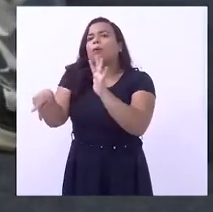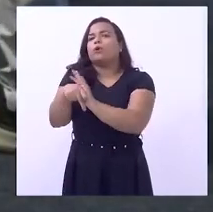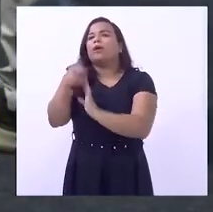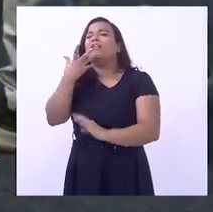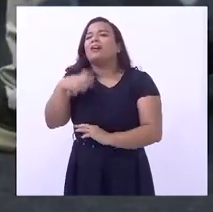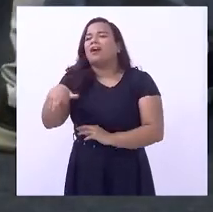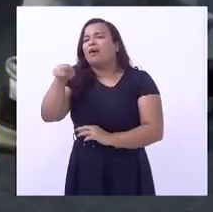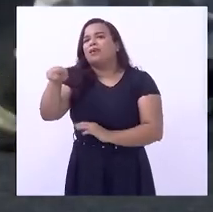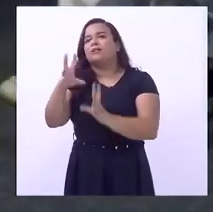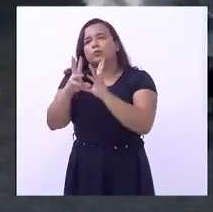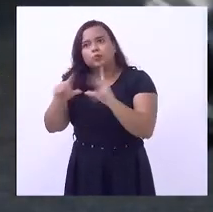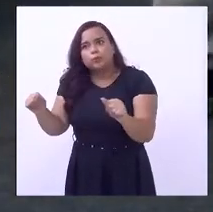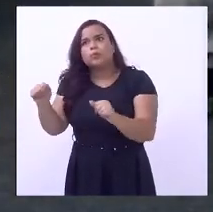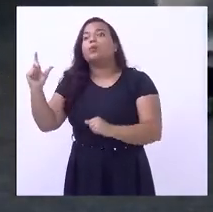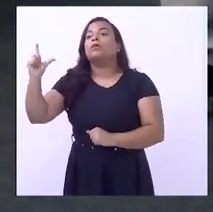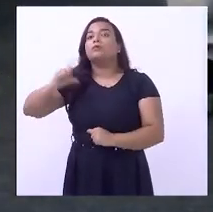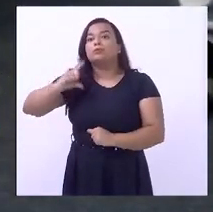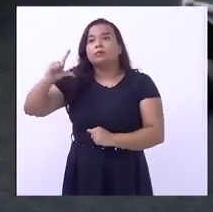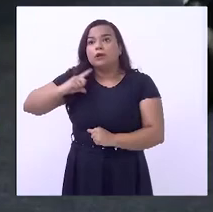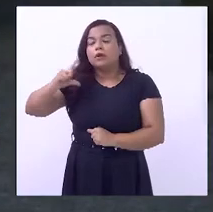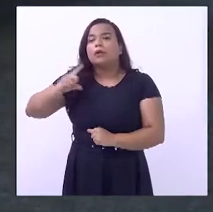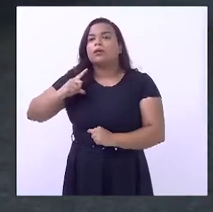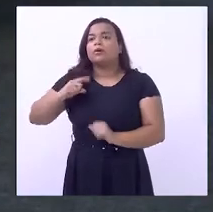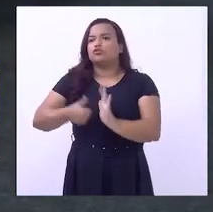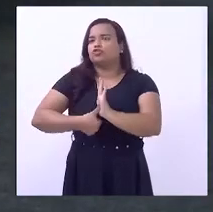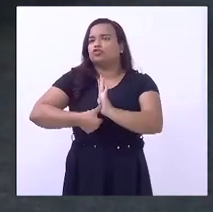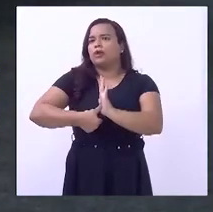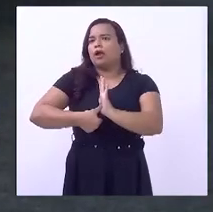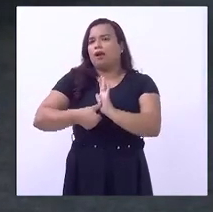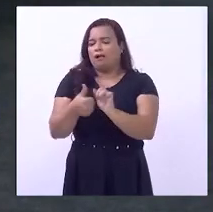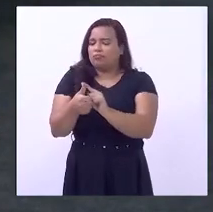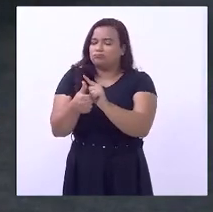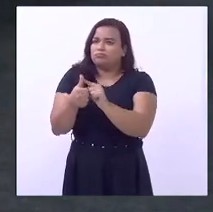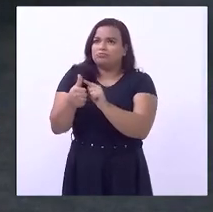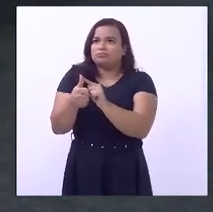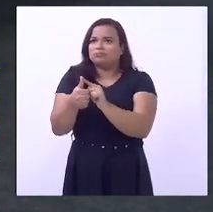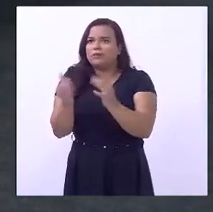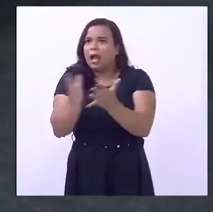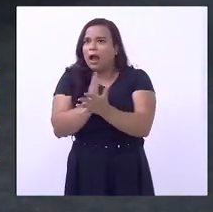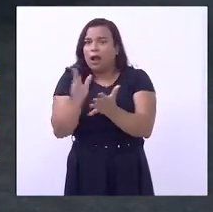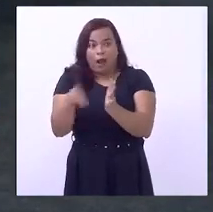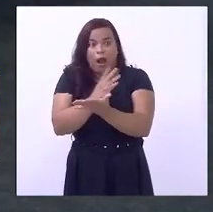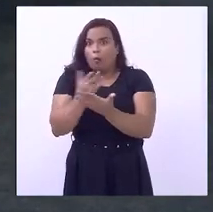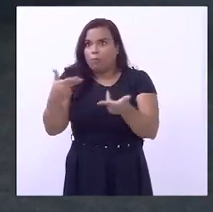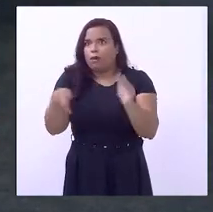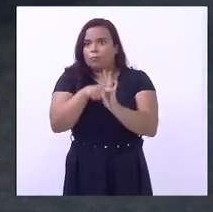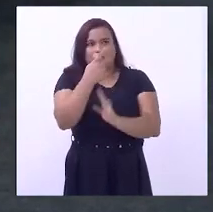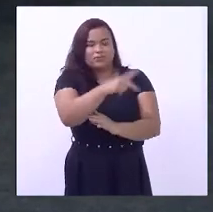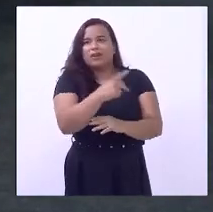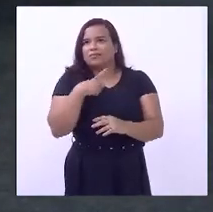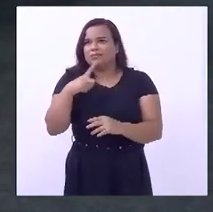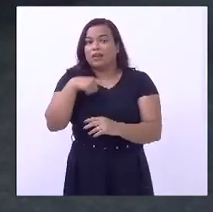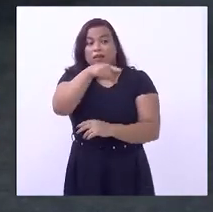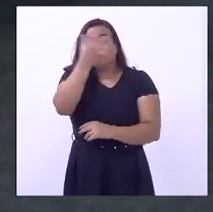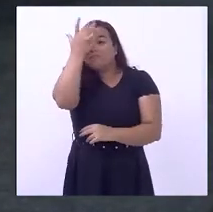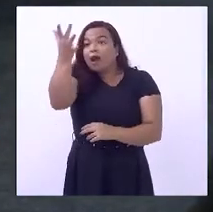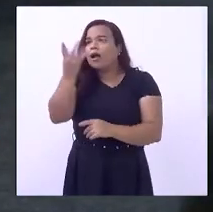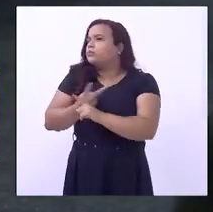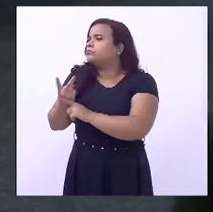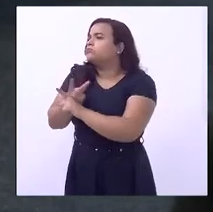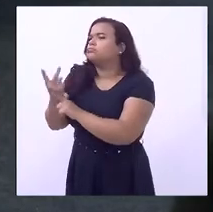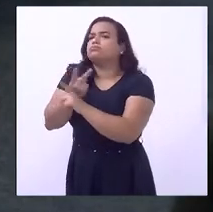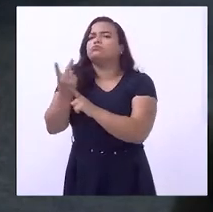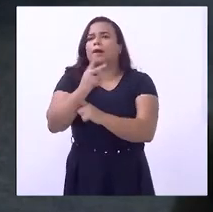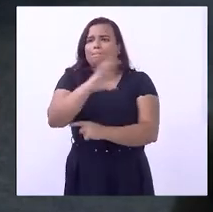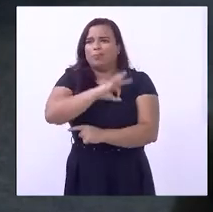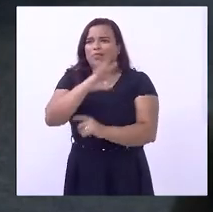criança desaparecida que possua as digitais dela. Isso facilitará o serviço da polícia investigativa e isso